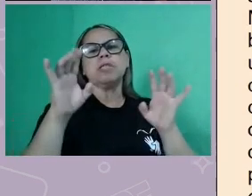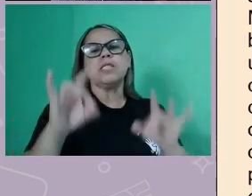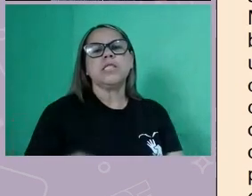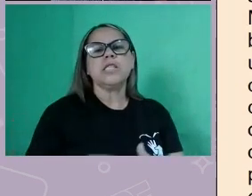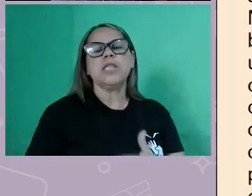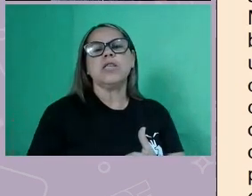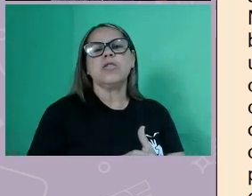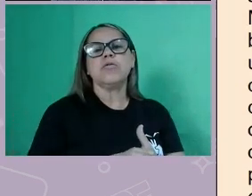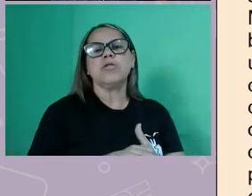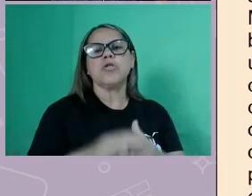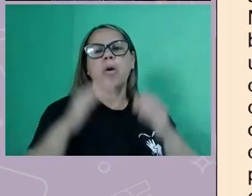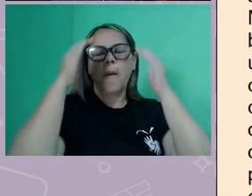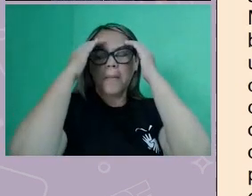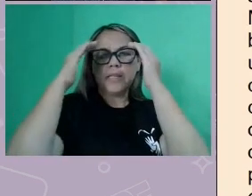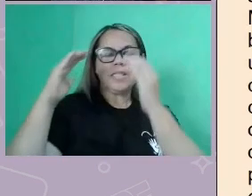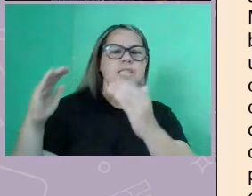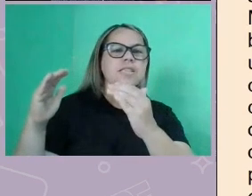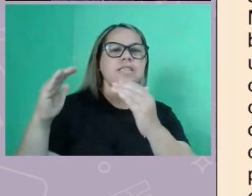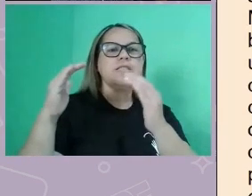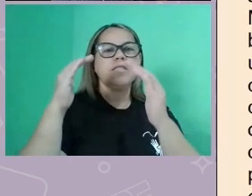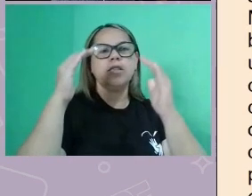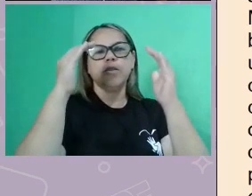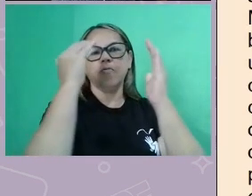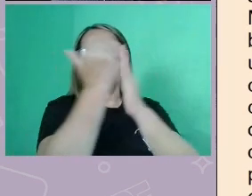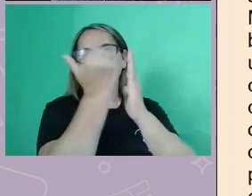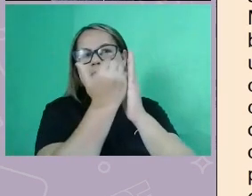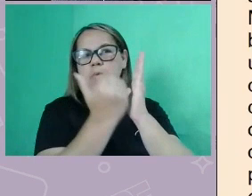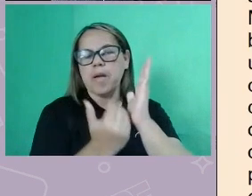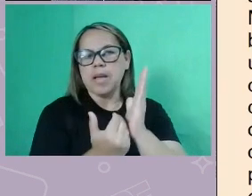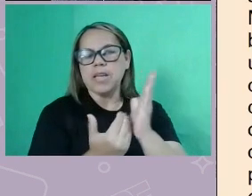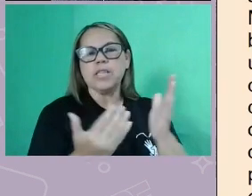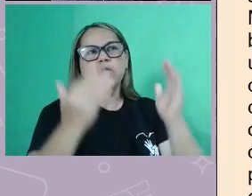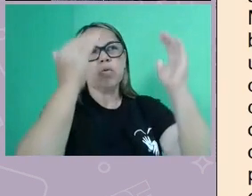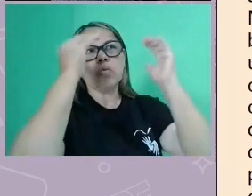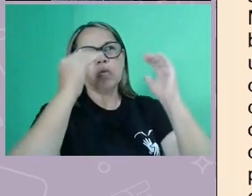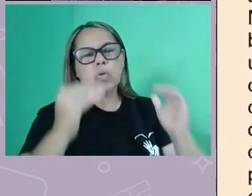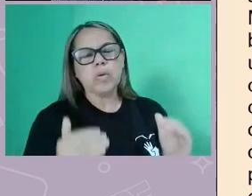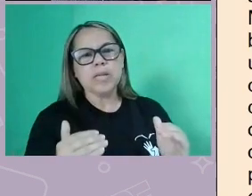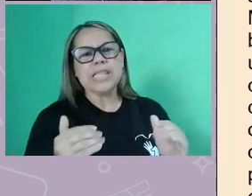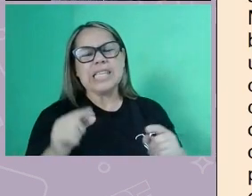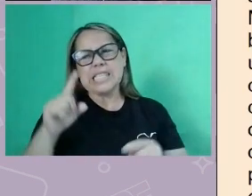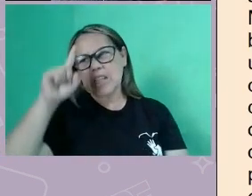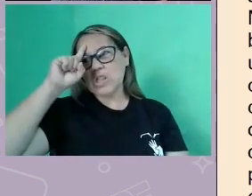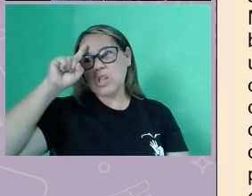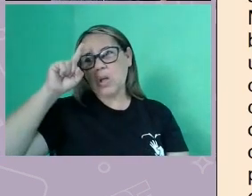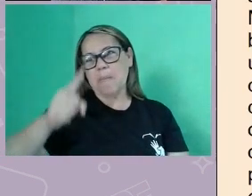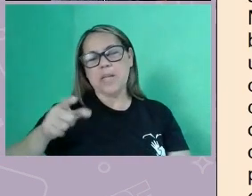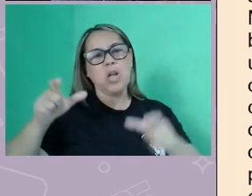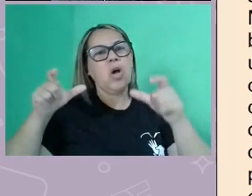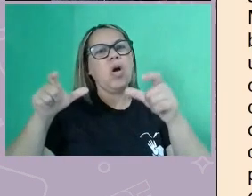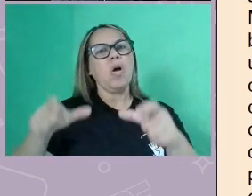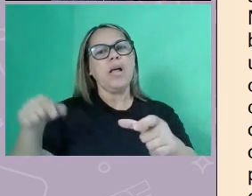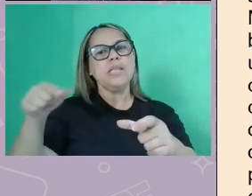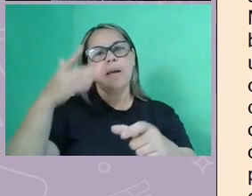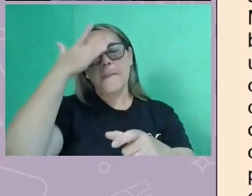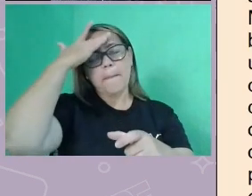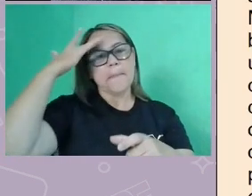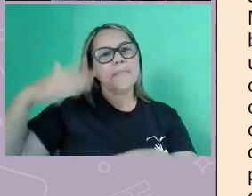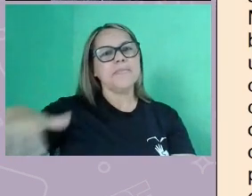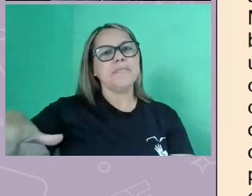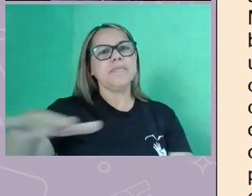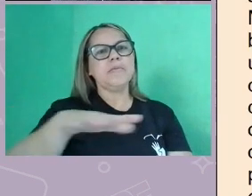por uma hierarquia de vínculos de dependência domina uma massa campesina massa campesina são os